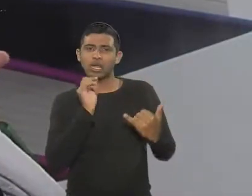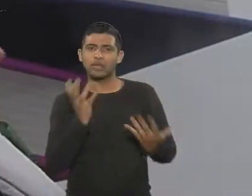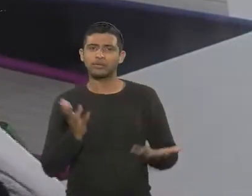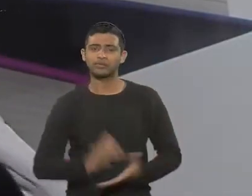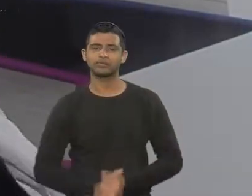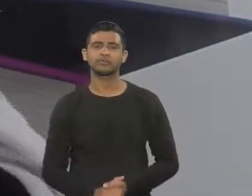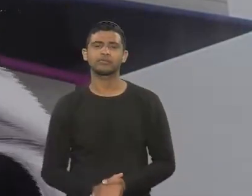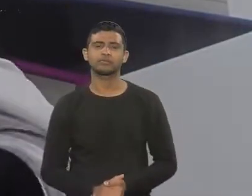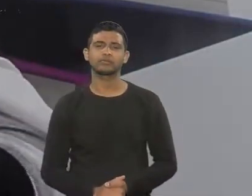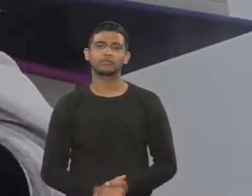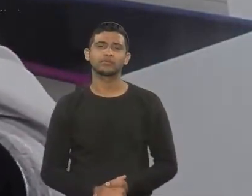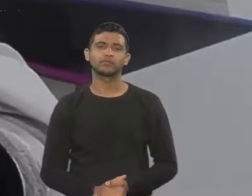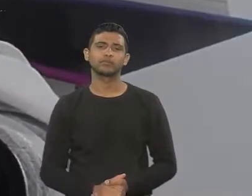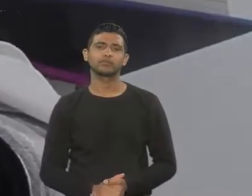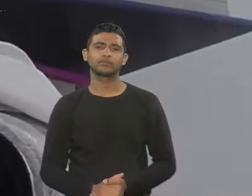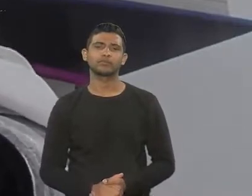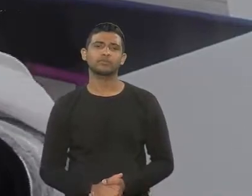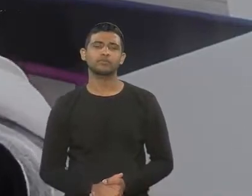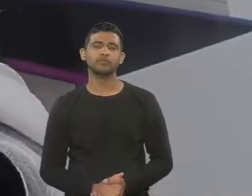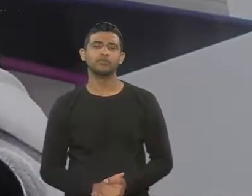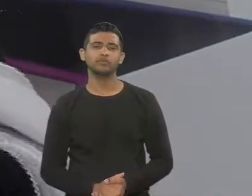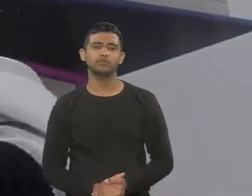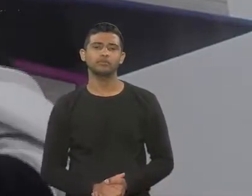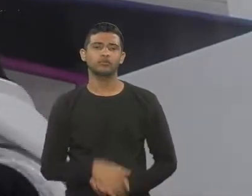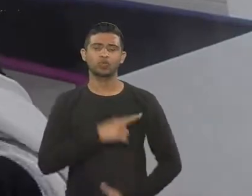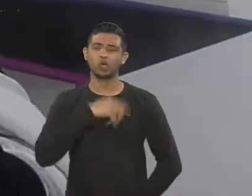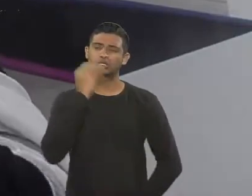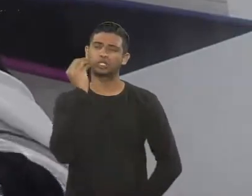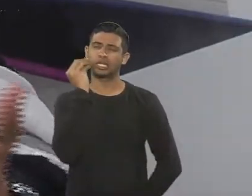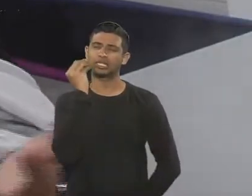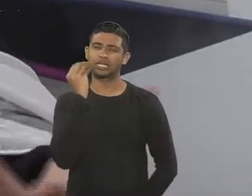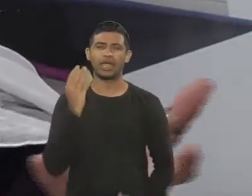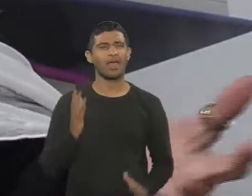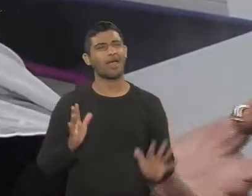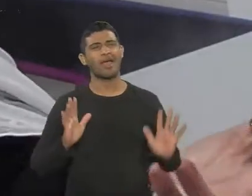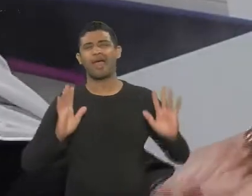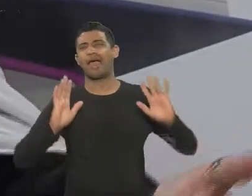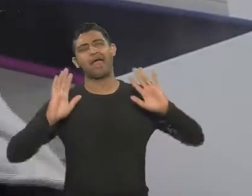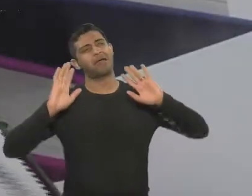legal. Não sabe. E não se propõe a fazer isso, porque quando se propõe